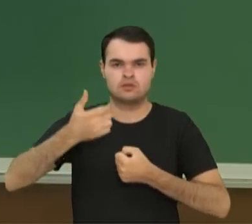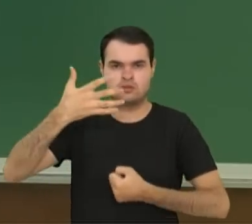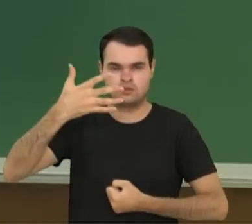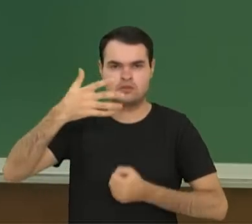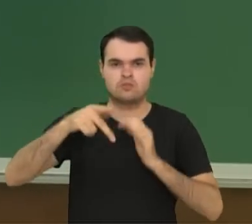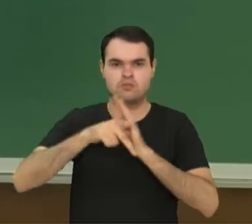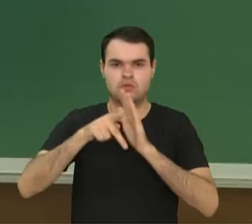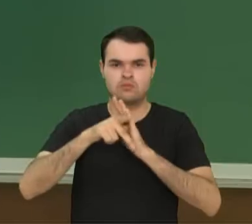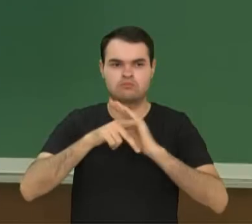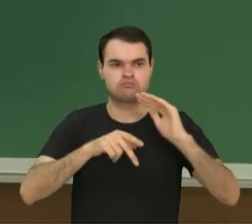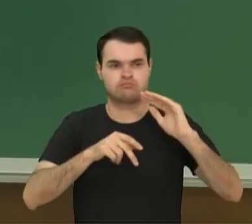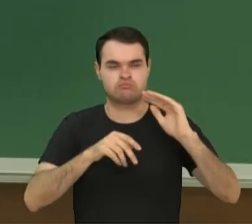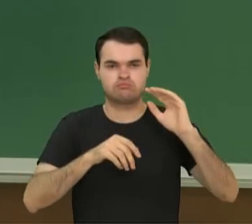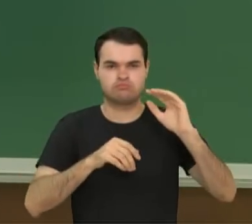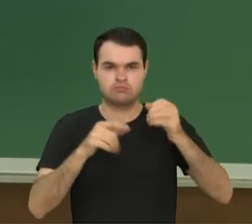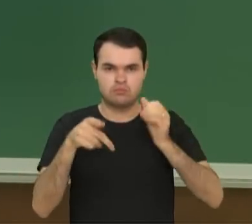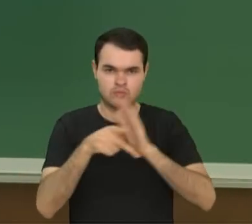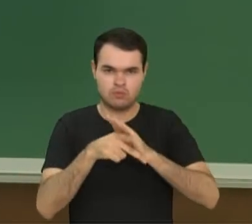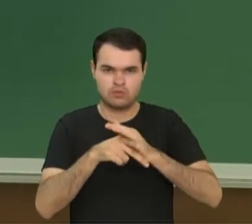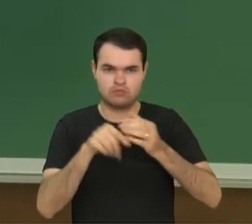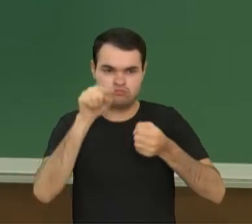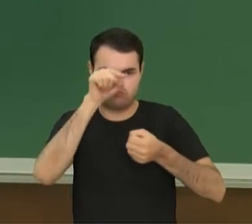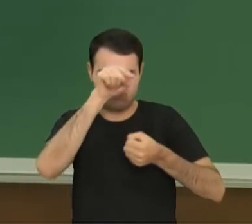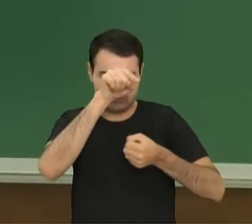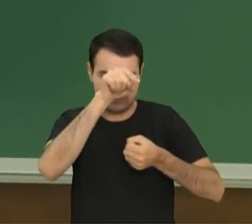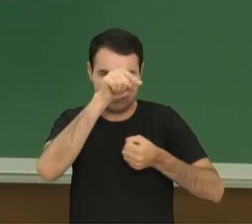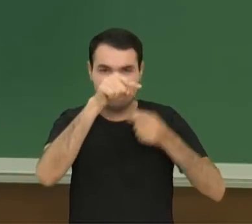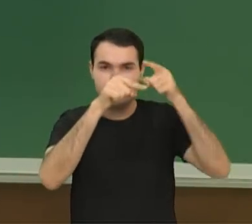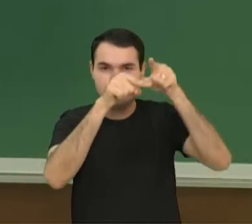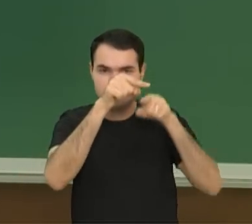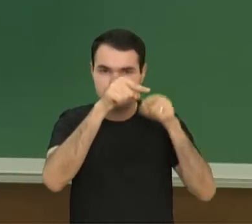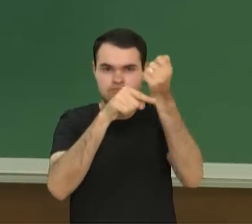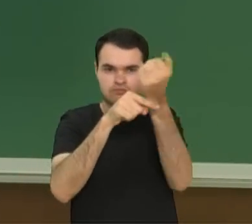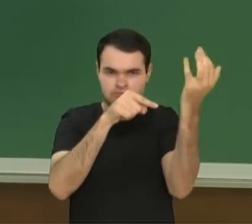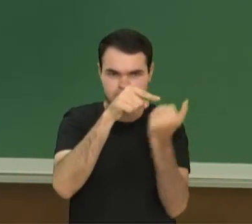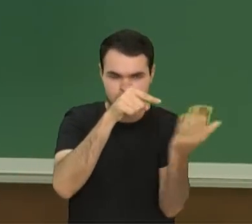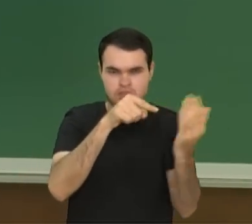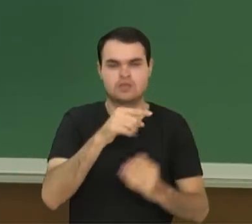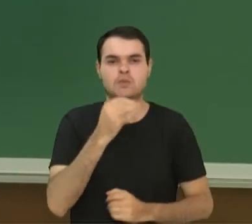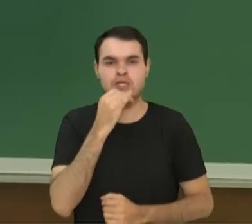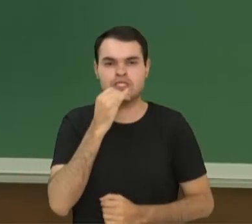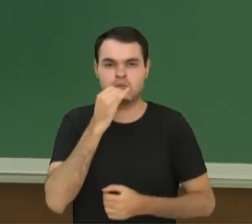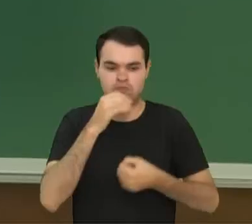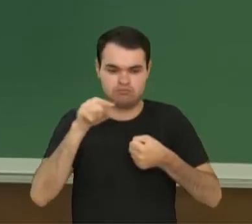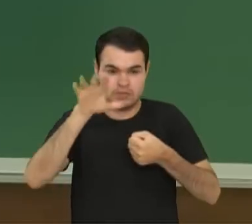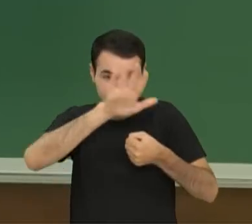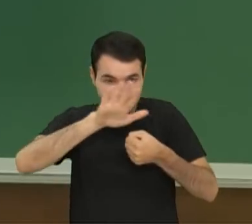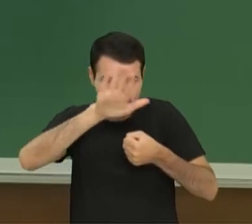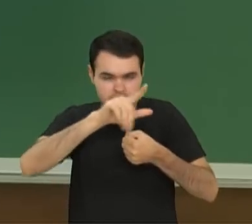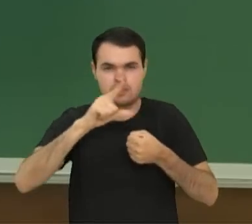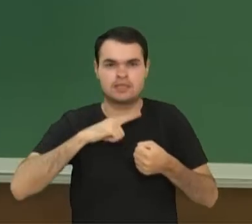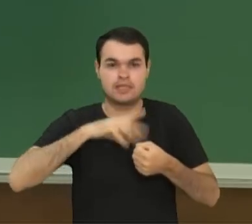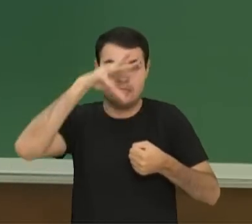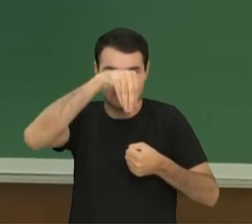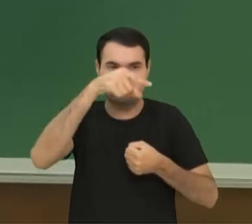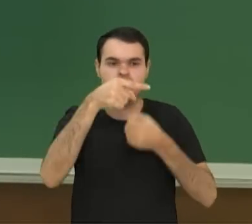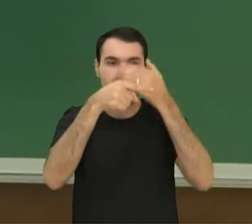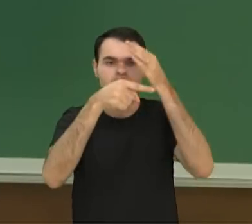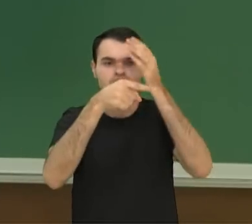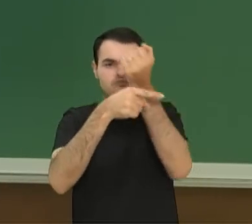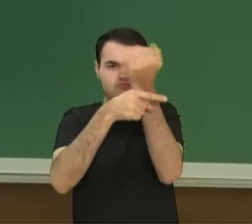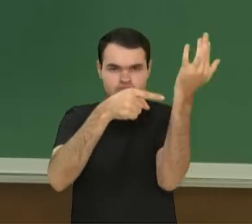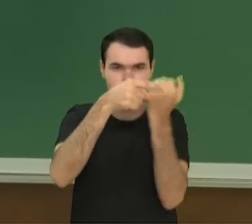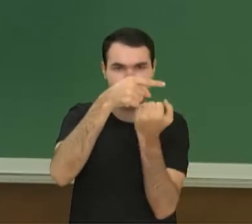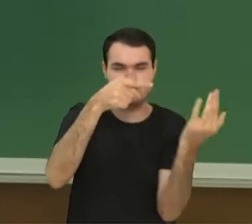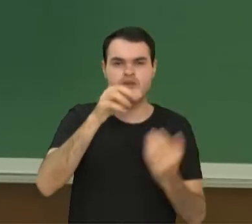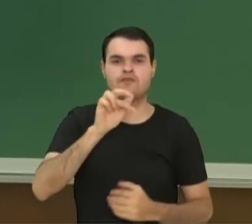expoente fracionário. Então, é quando eu tenho aqui no nosso expoente uma fração. O que